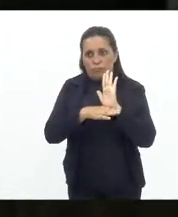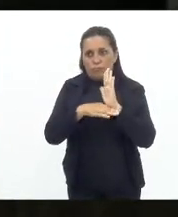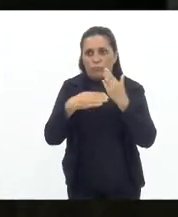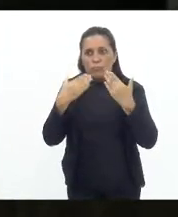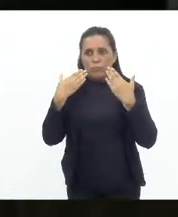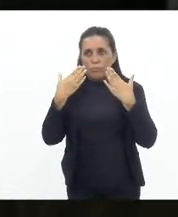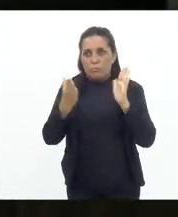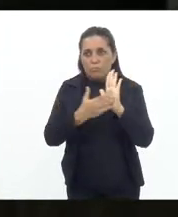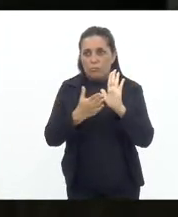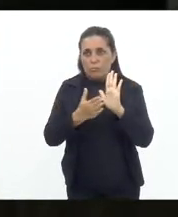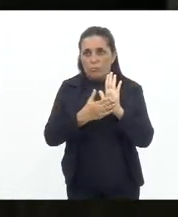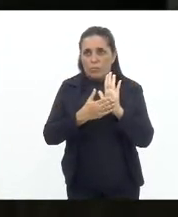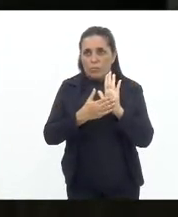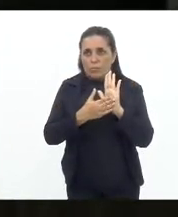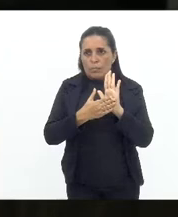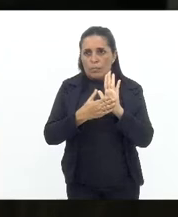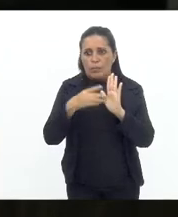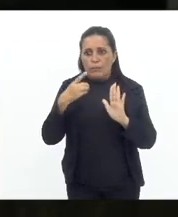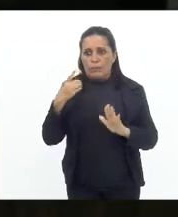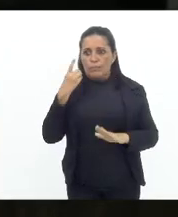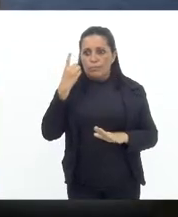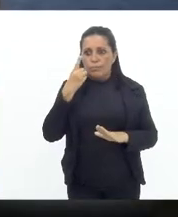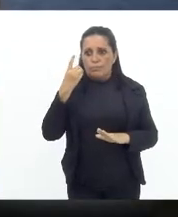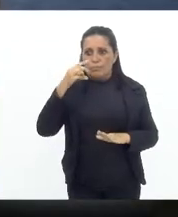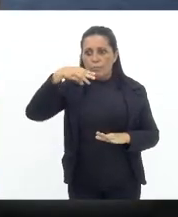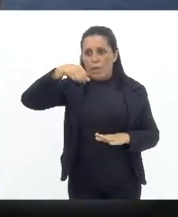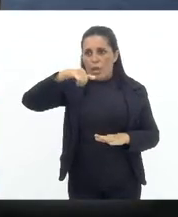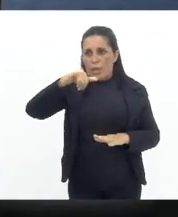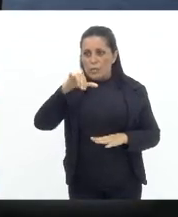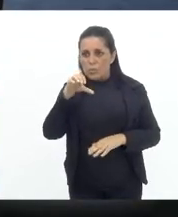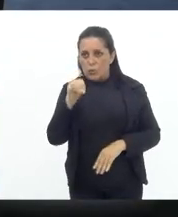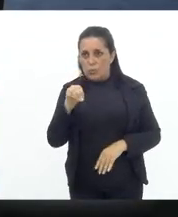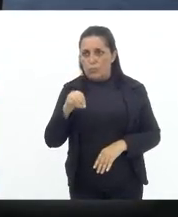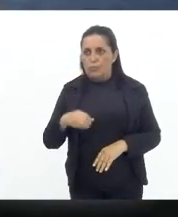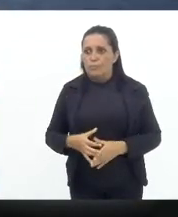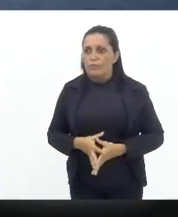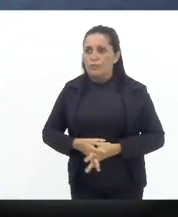coração Justiça Deputado Márcio Pacheco